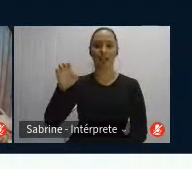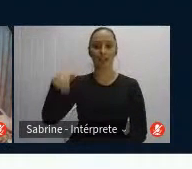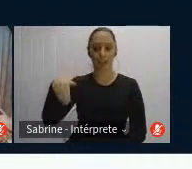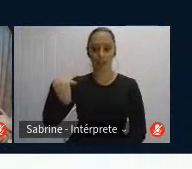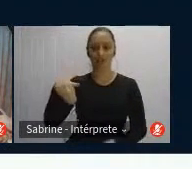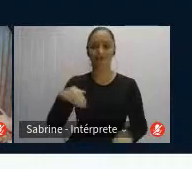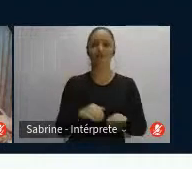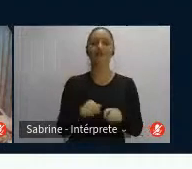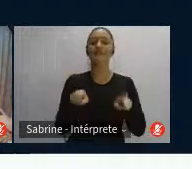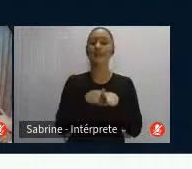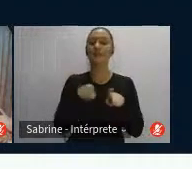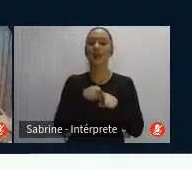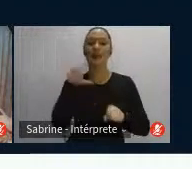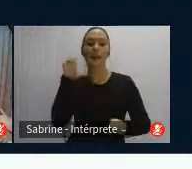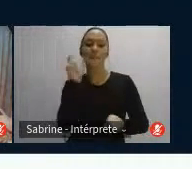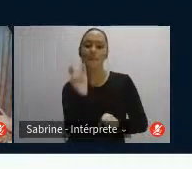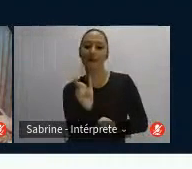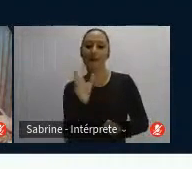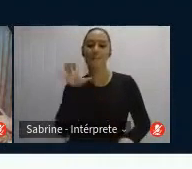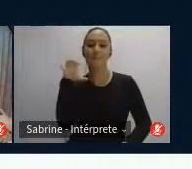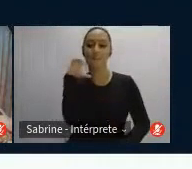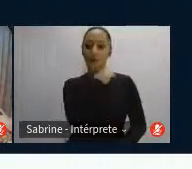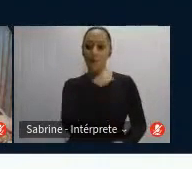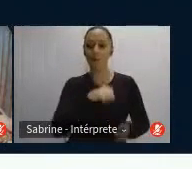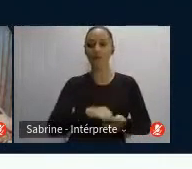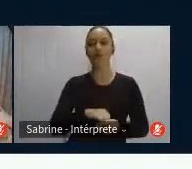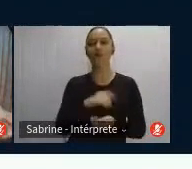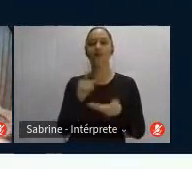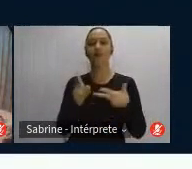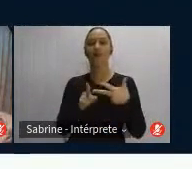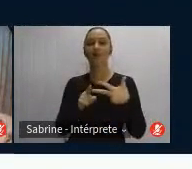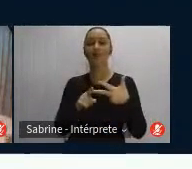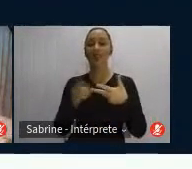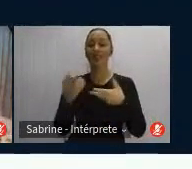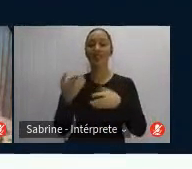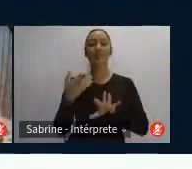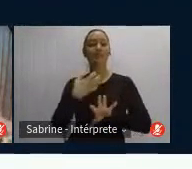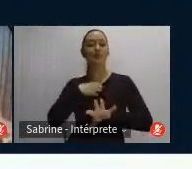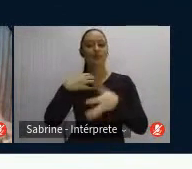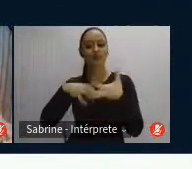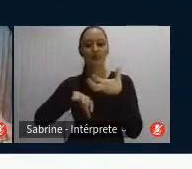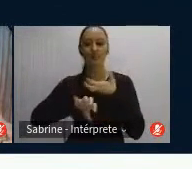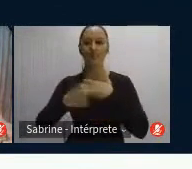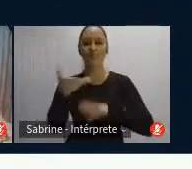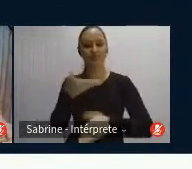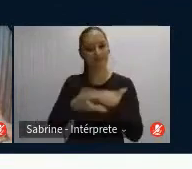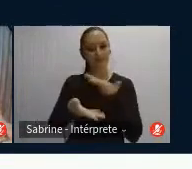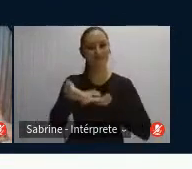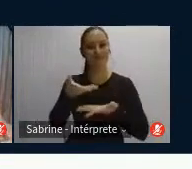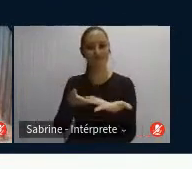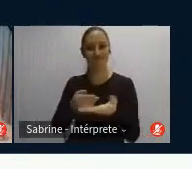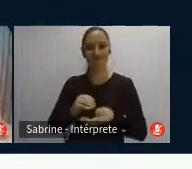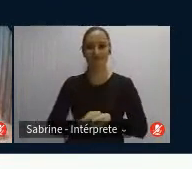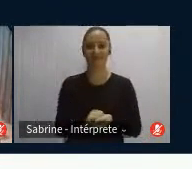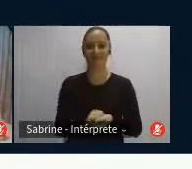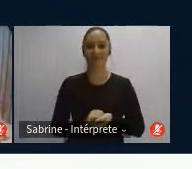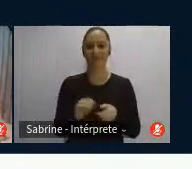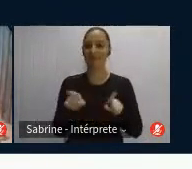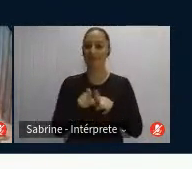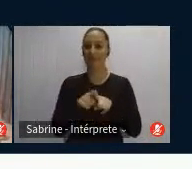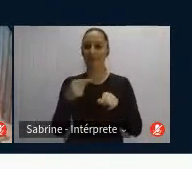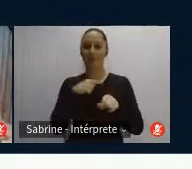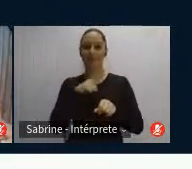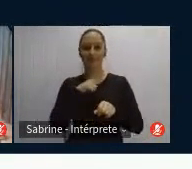É, e pode passar o slide. Aqui tem um printzinho ali das telas,